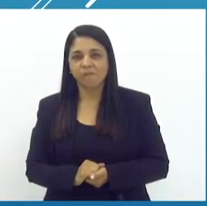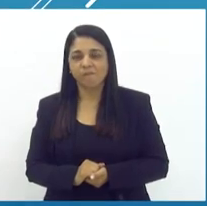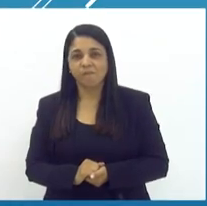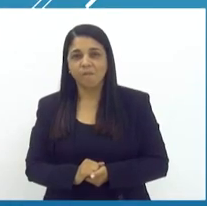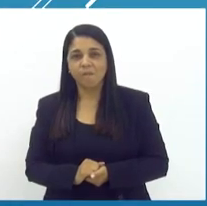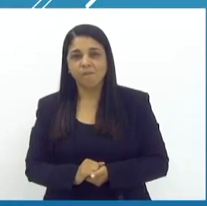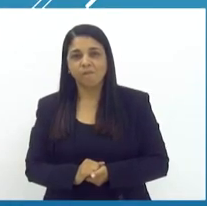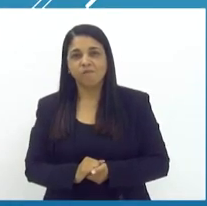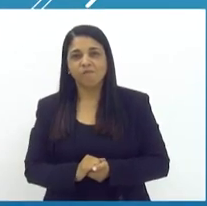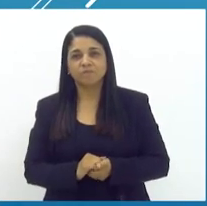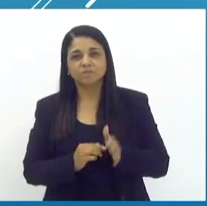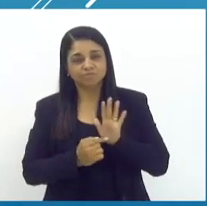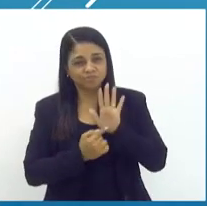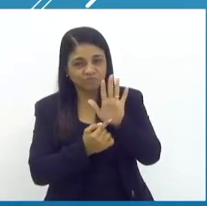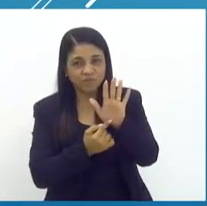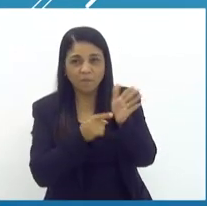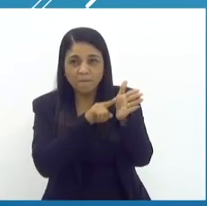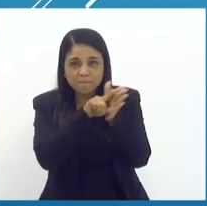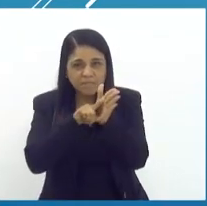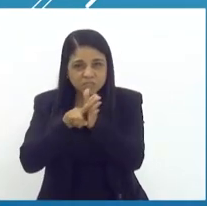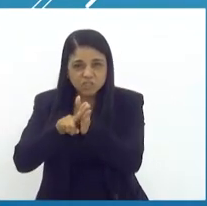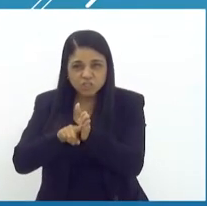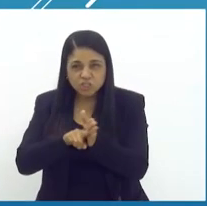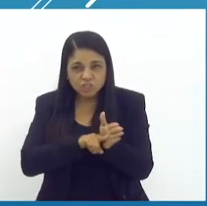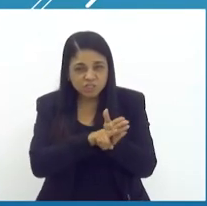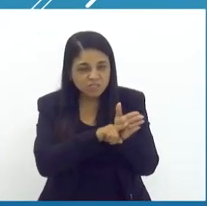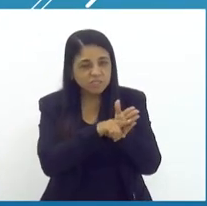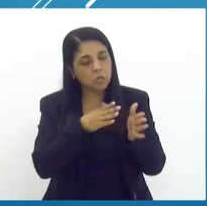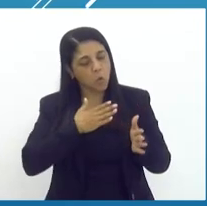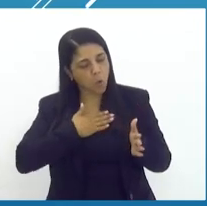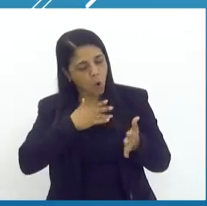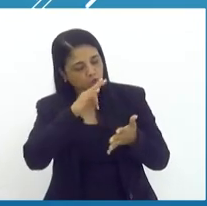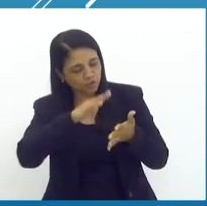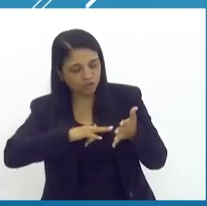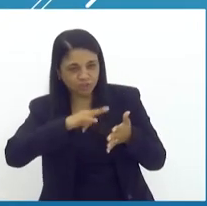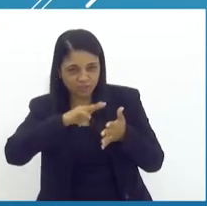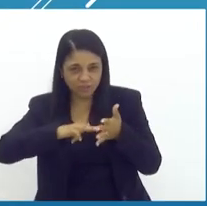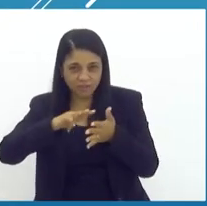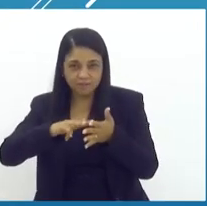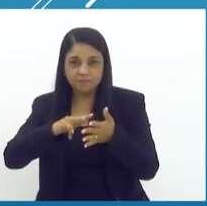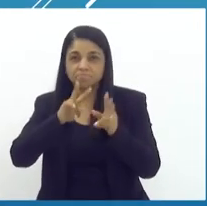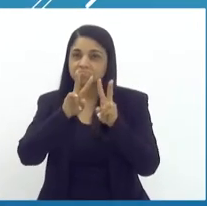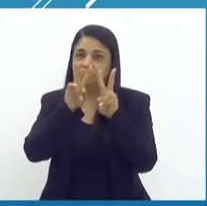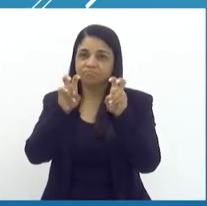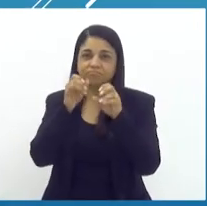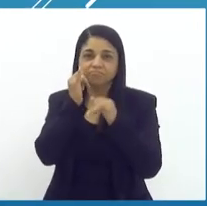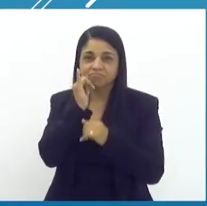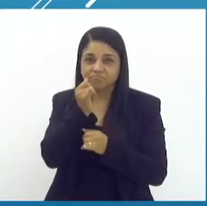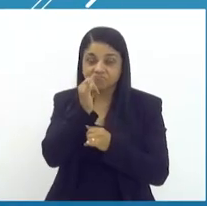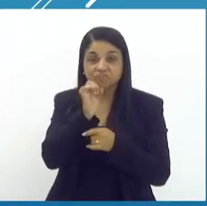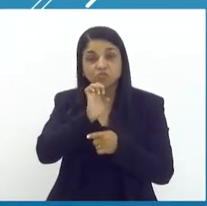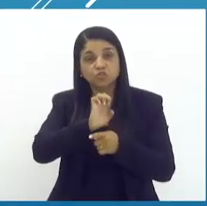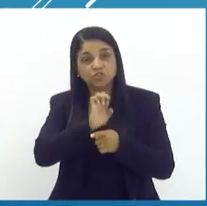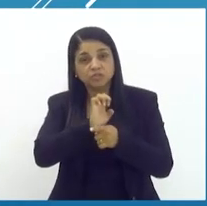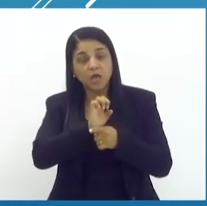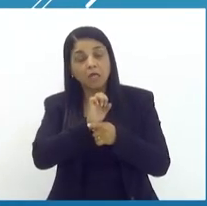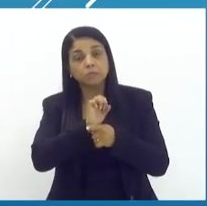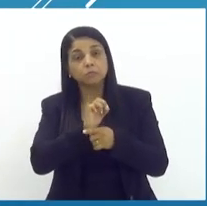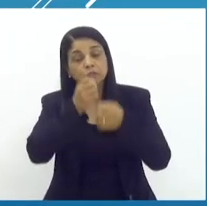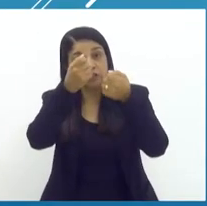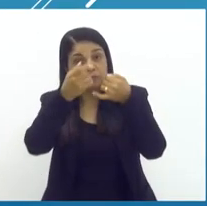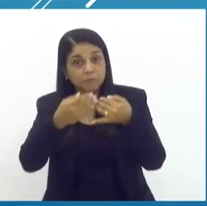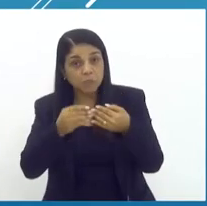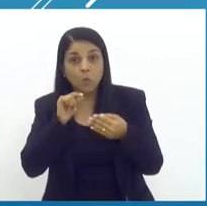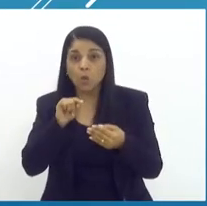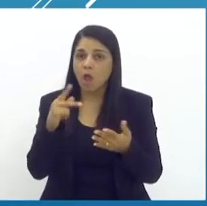eu fiz questão de fazer uma pesquisa de constituição que eu gosto de Leila vez em quando e aí fala o que pode acontecer com os estados e com os municípios eles